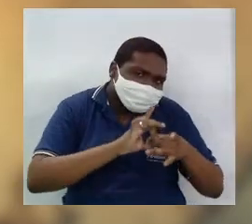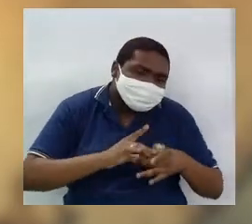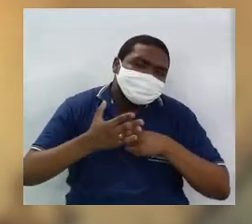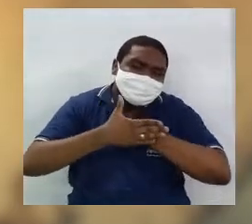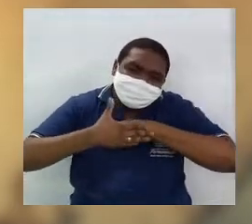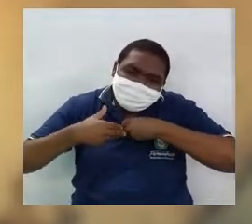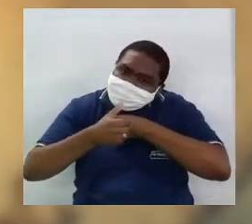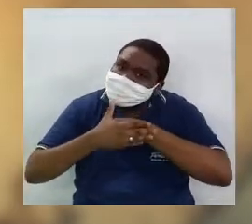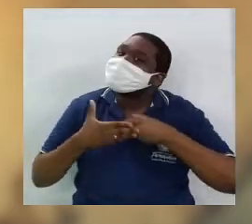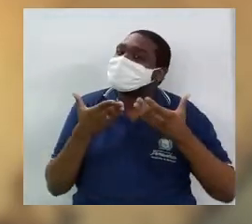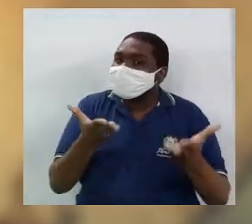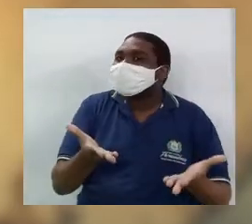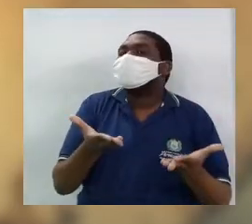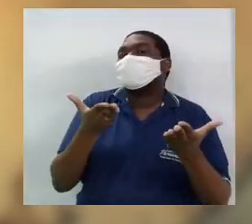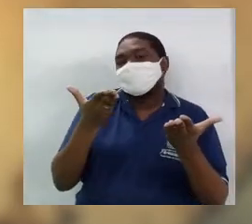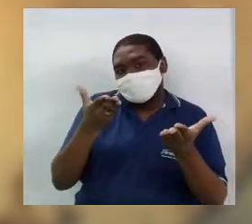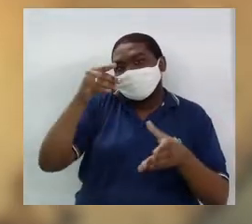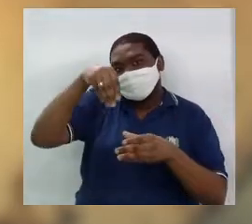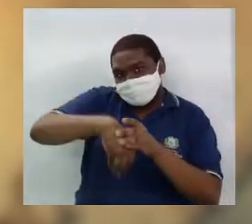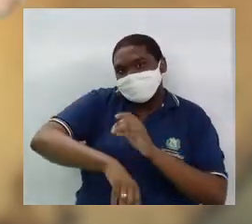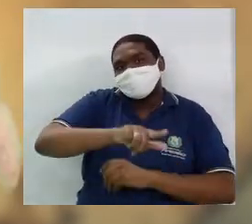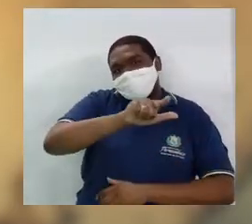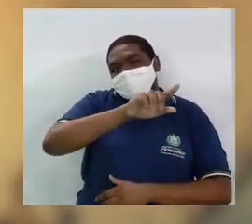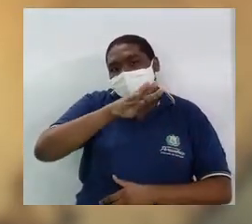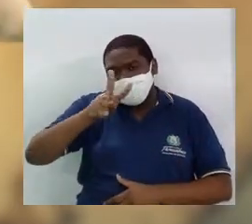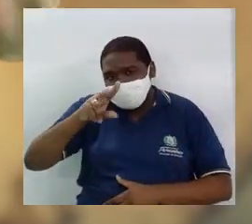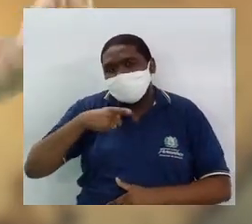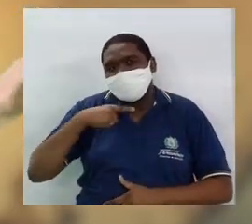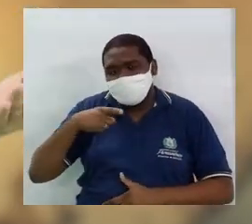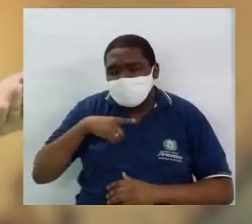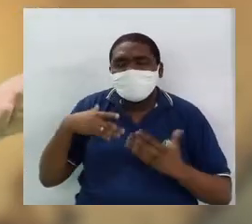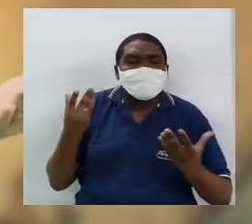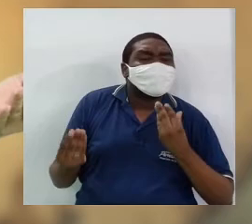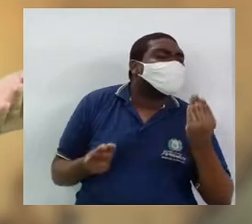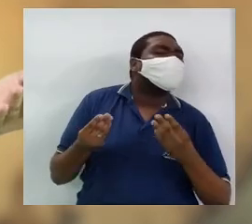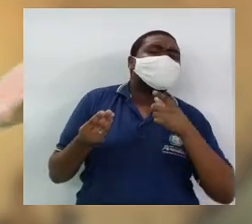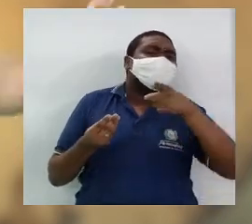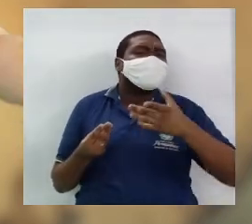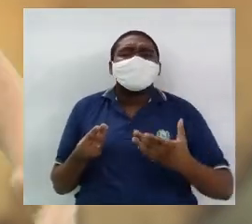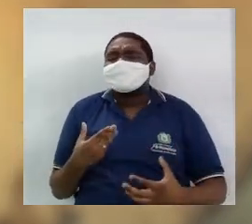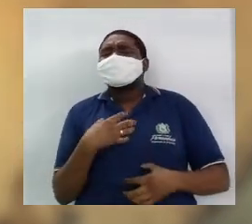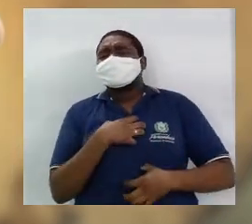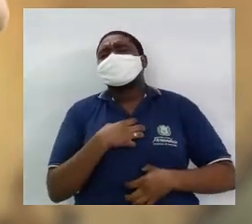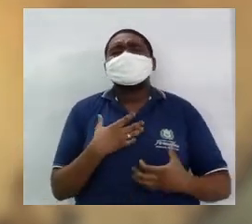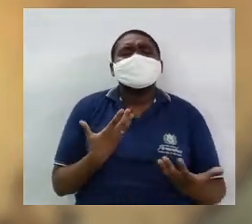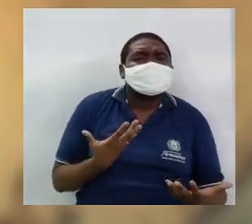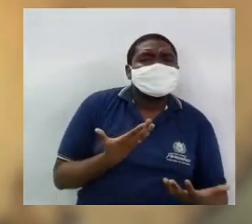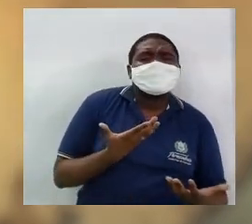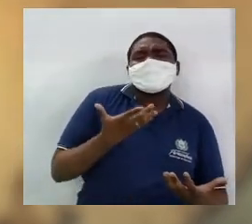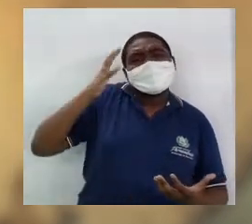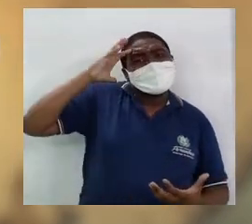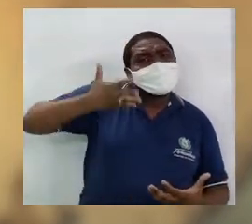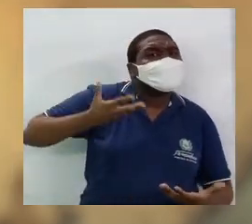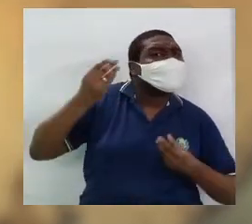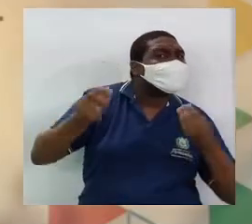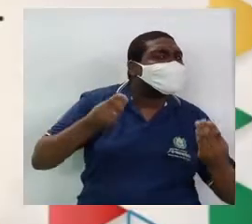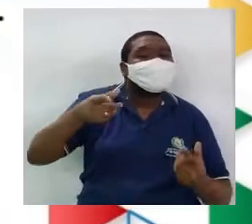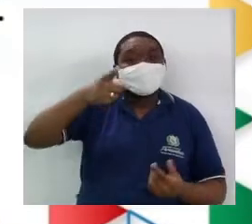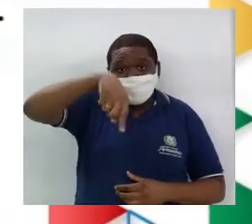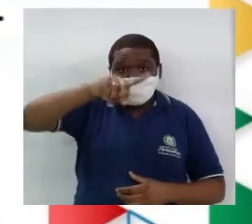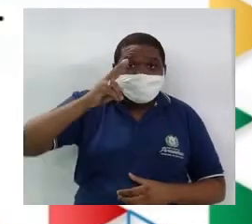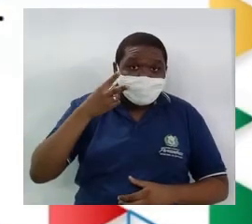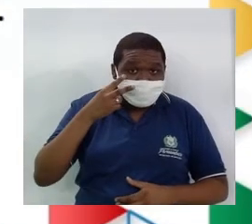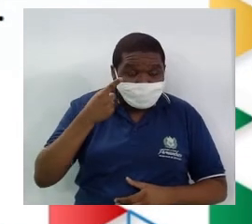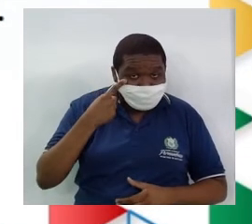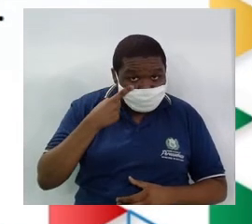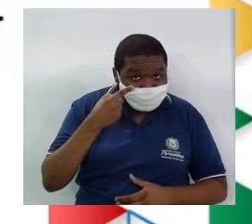é a questão. Isso prega a LBV. E é como ela se define. Como é a definição dela? Vejam só a